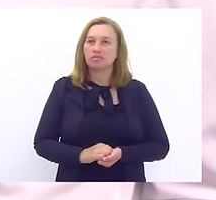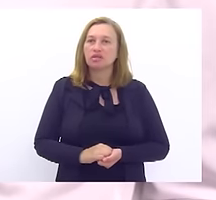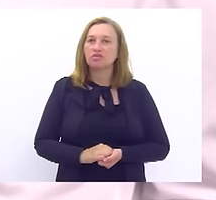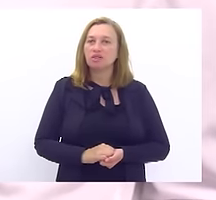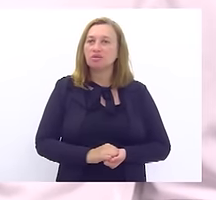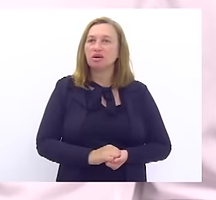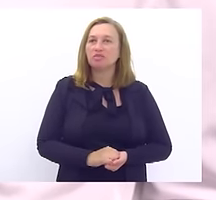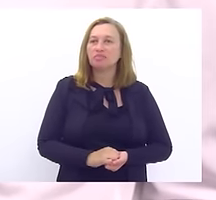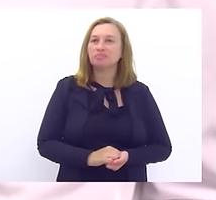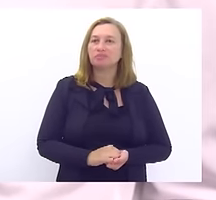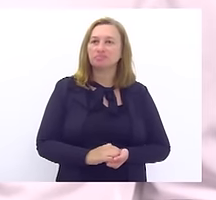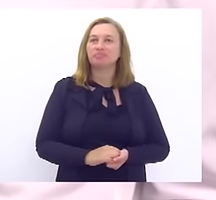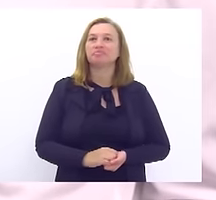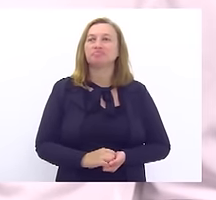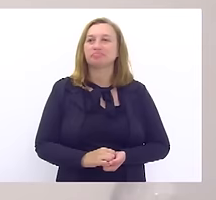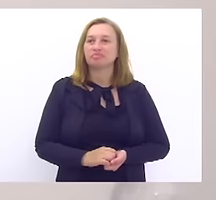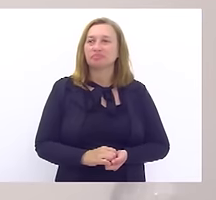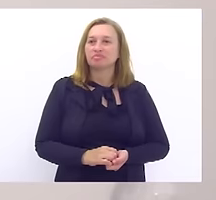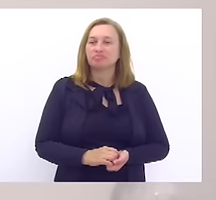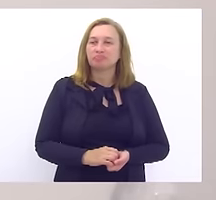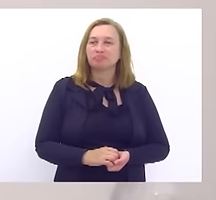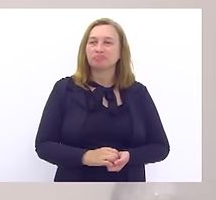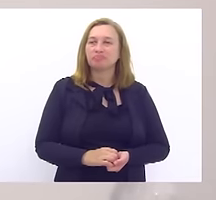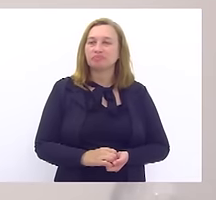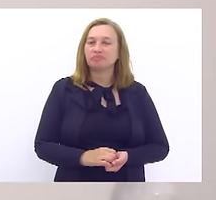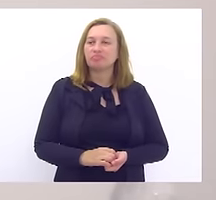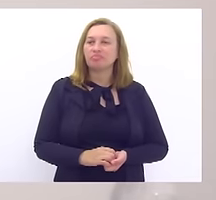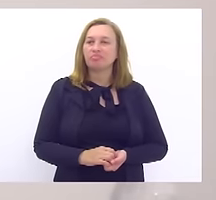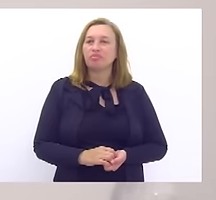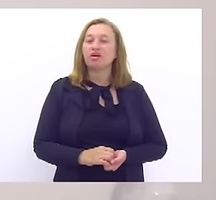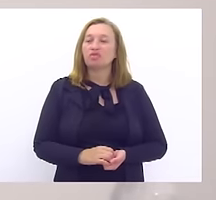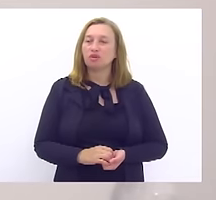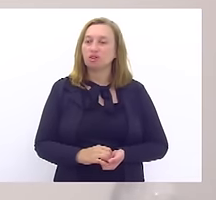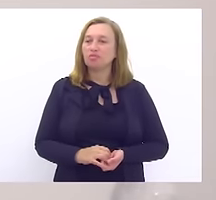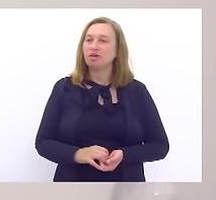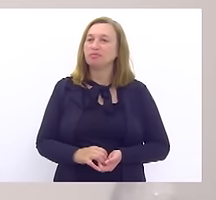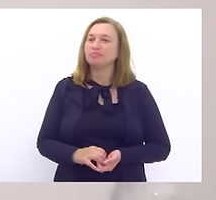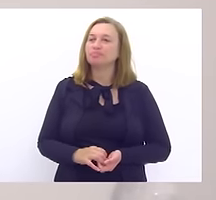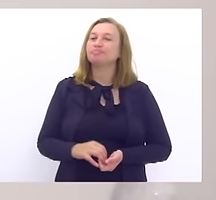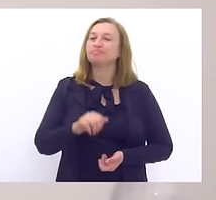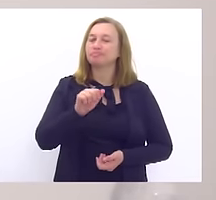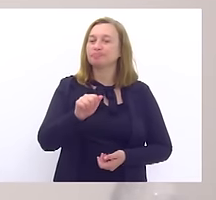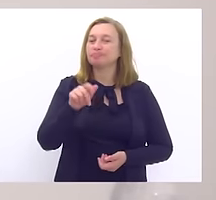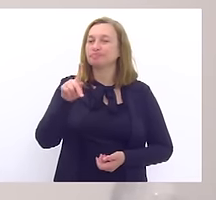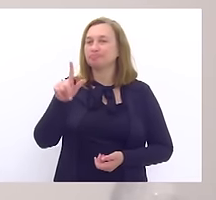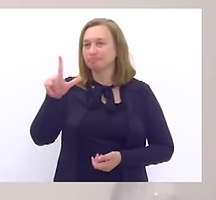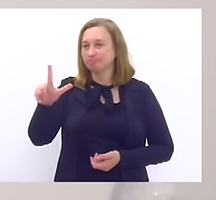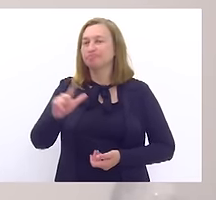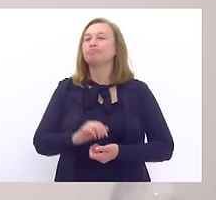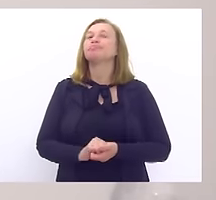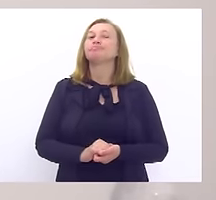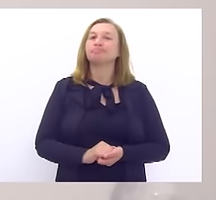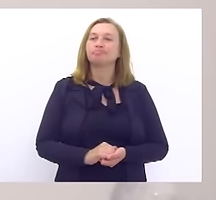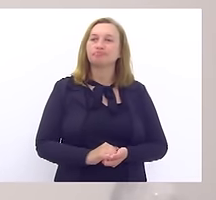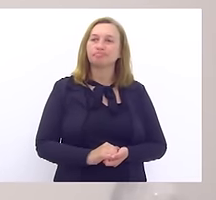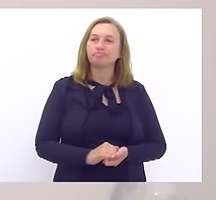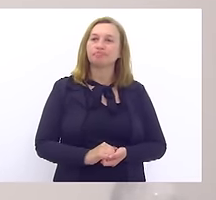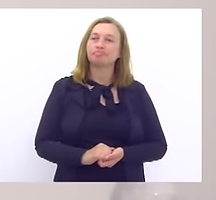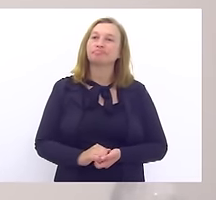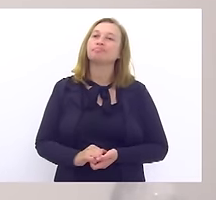frouxo vamos lá o excelência vai endereçar Pergunta para quem Para a pele para representante da pele